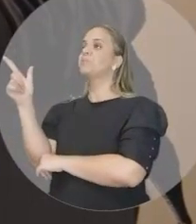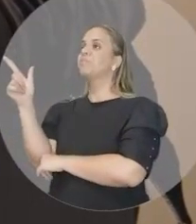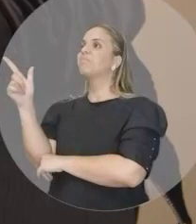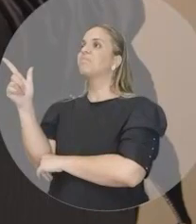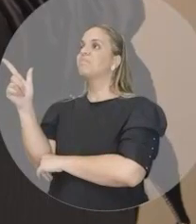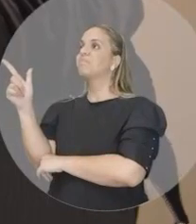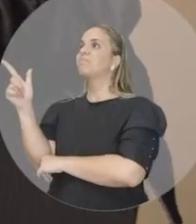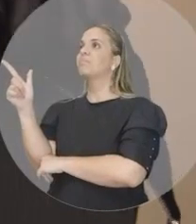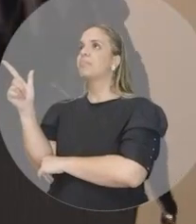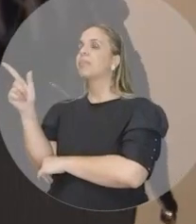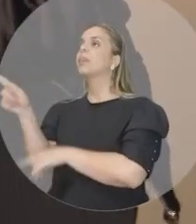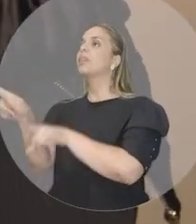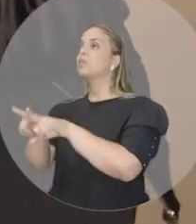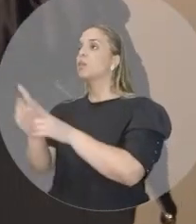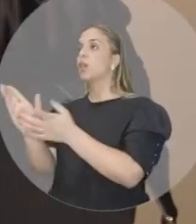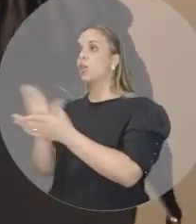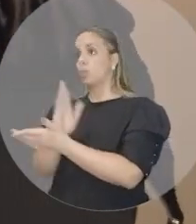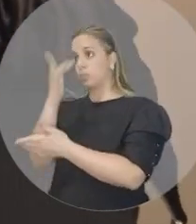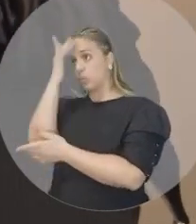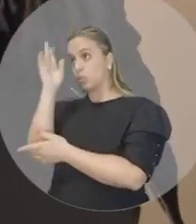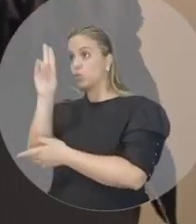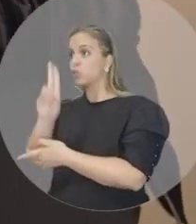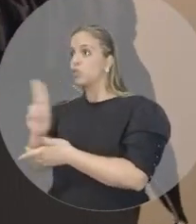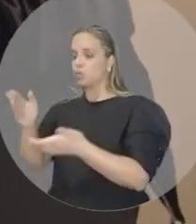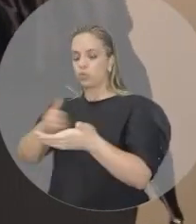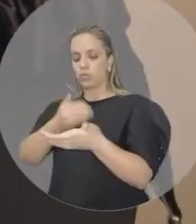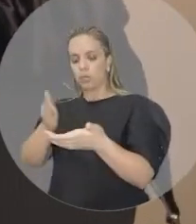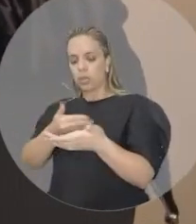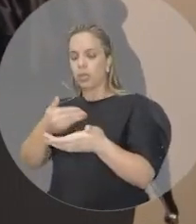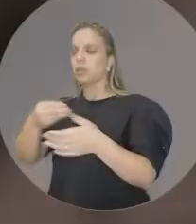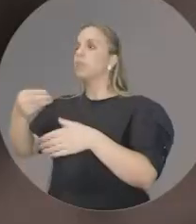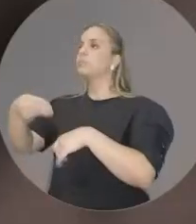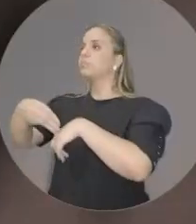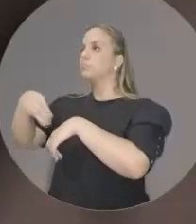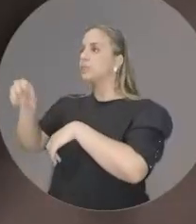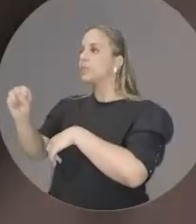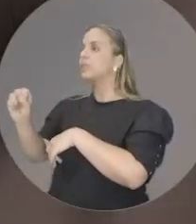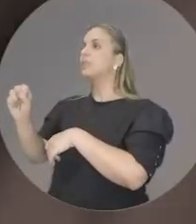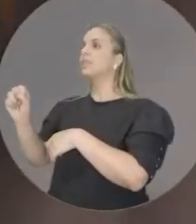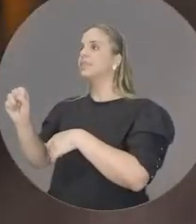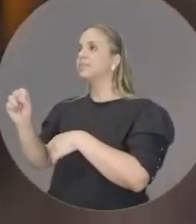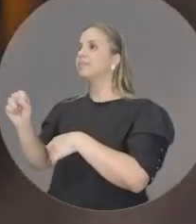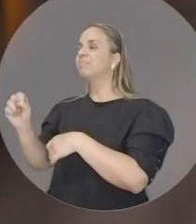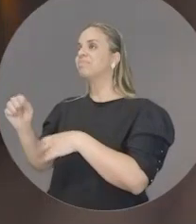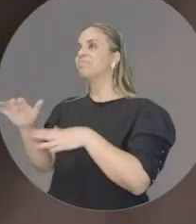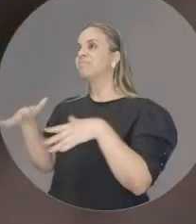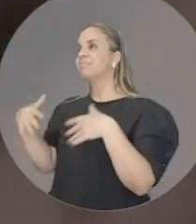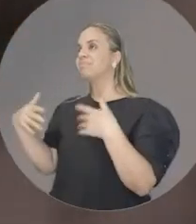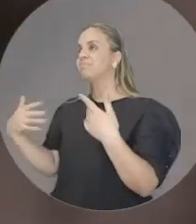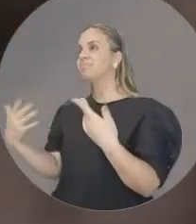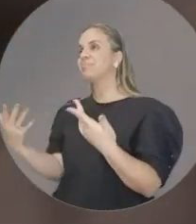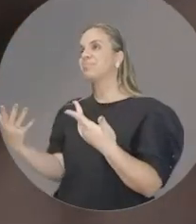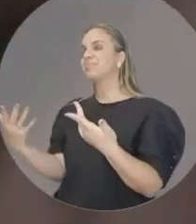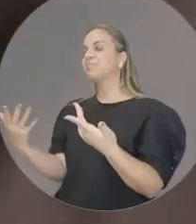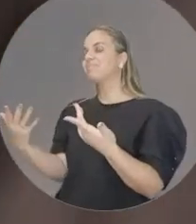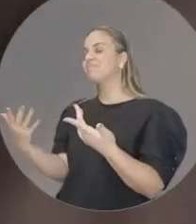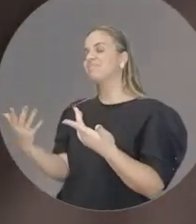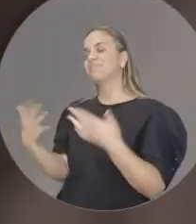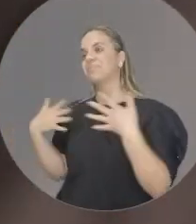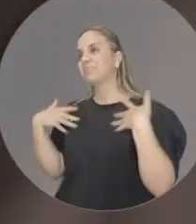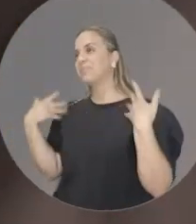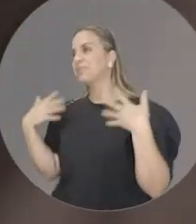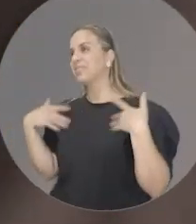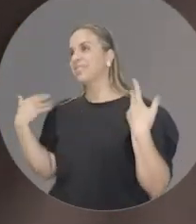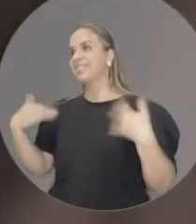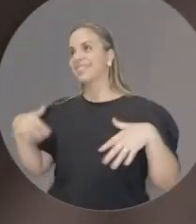país, já virou também dissertação, de mestrado, então é